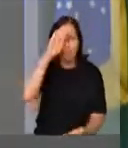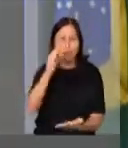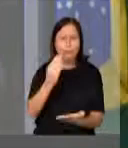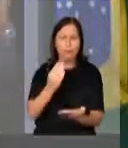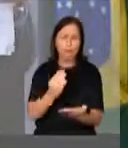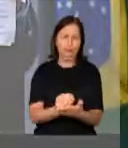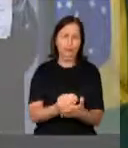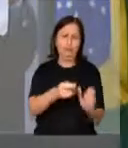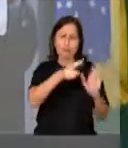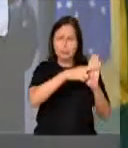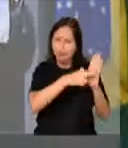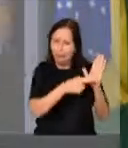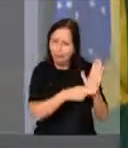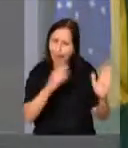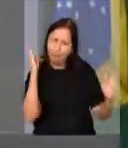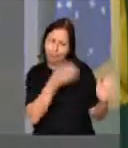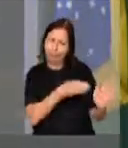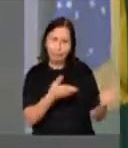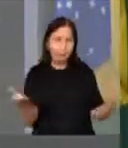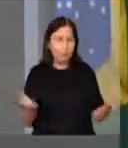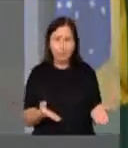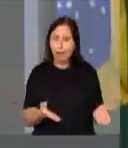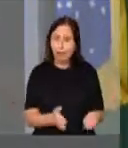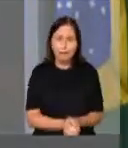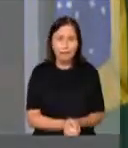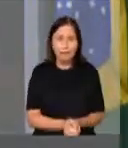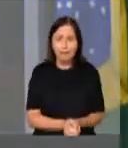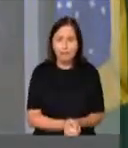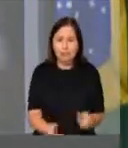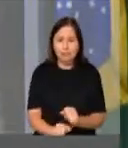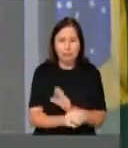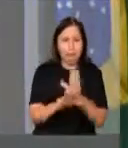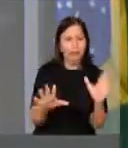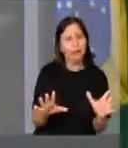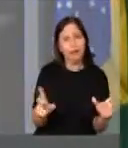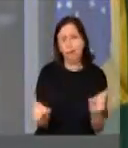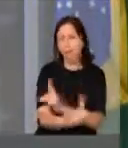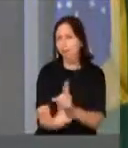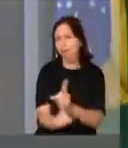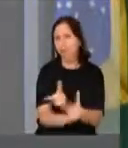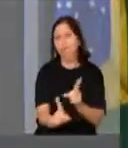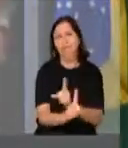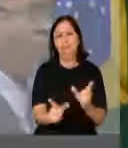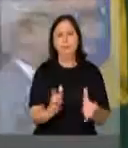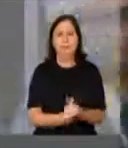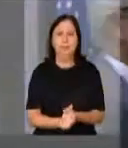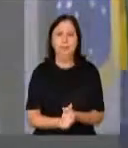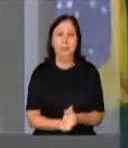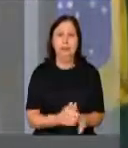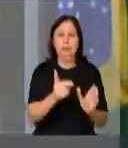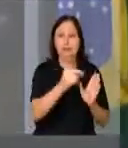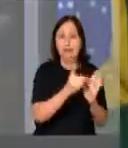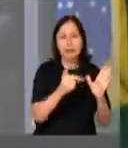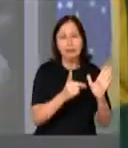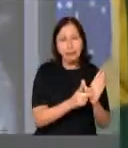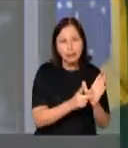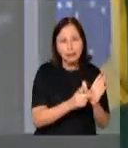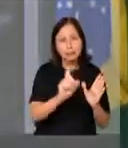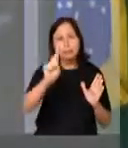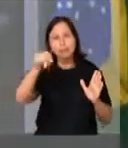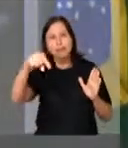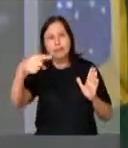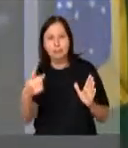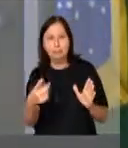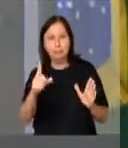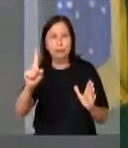quis. E agora ele coloca um decreto desse como se ele fosse todo limpinho e que daqui para frente ele vai fazer uma análise para garantir